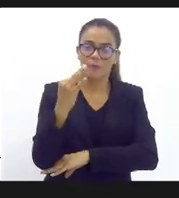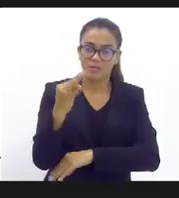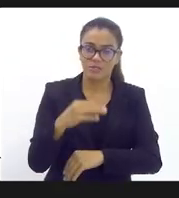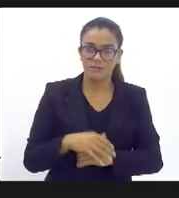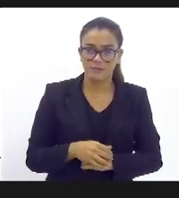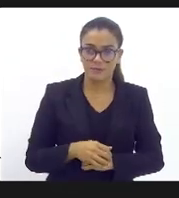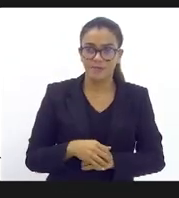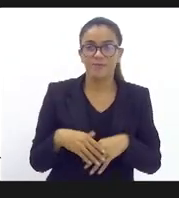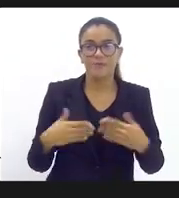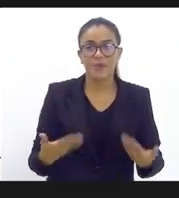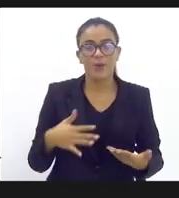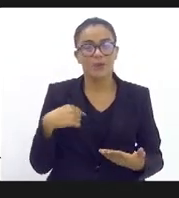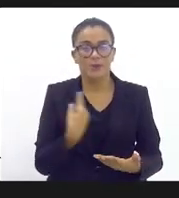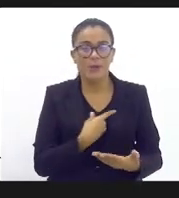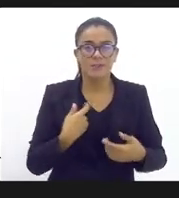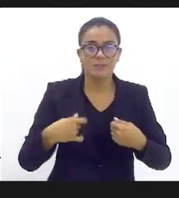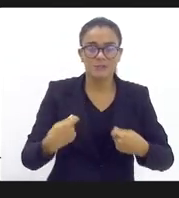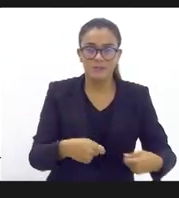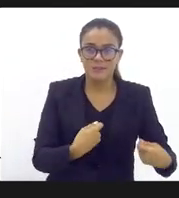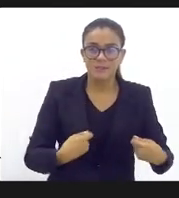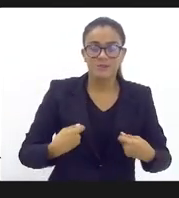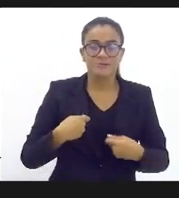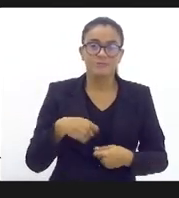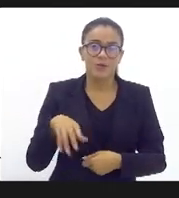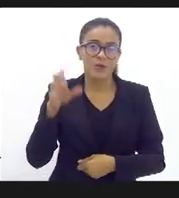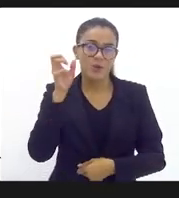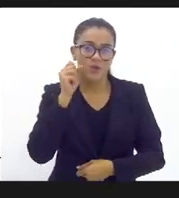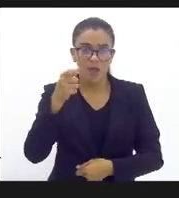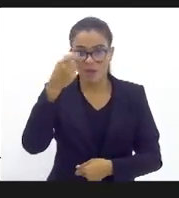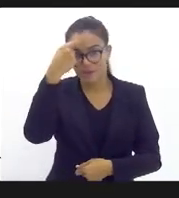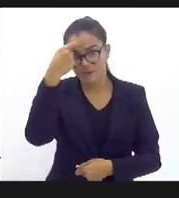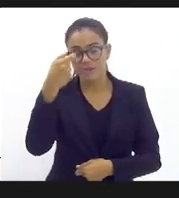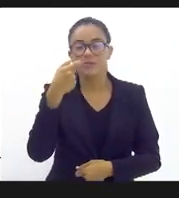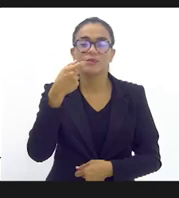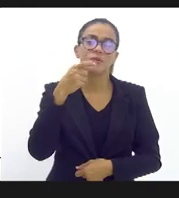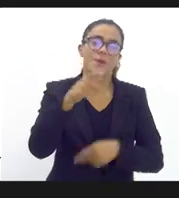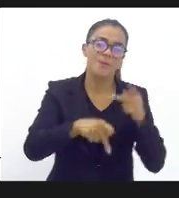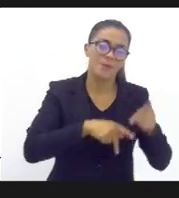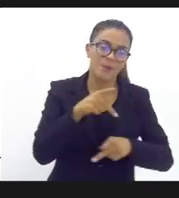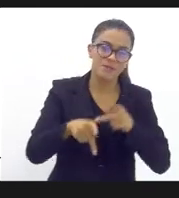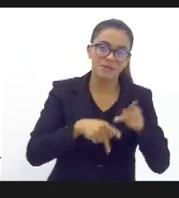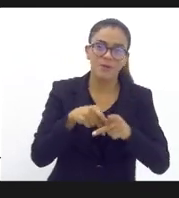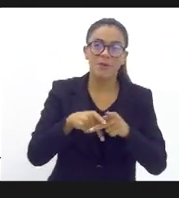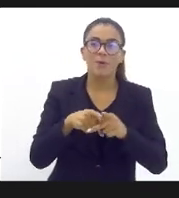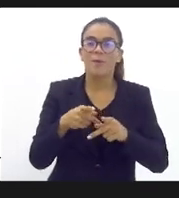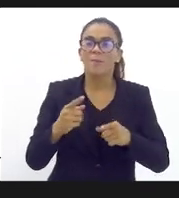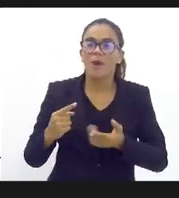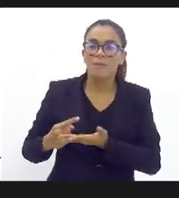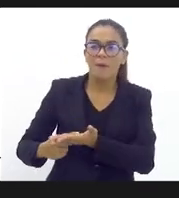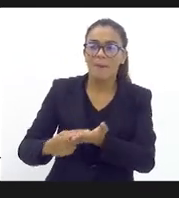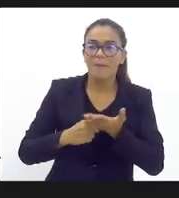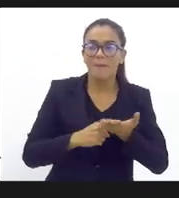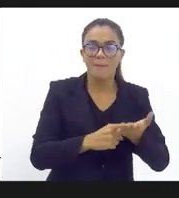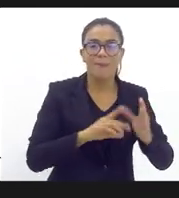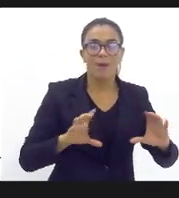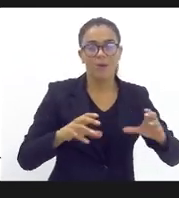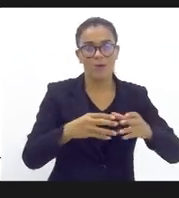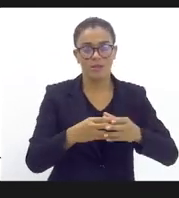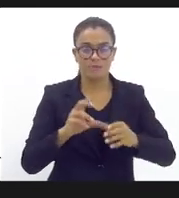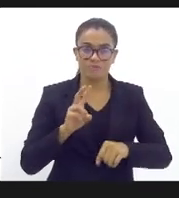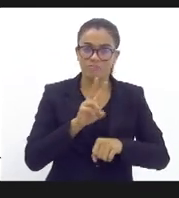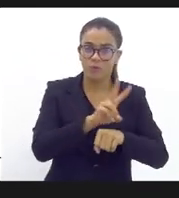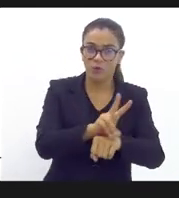Então, nós precisamos disputar a consciência do nosso povo para a formação de um pacto coletivo de